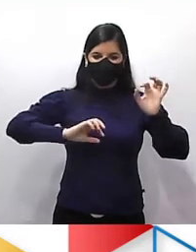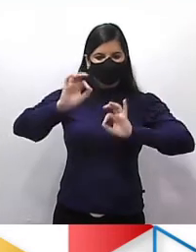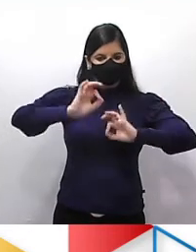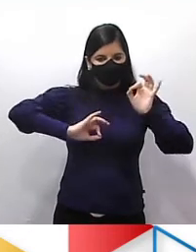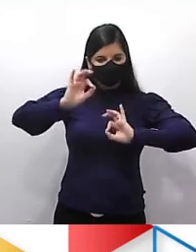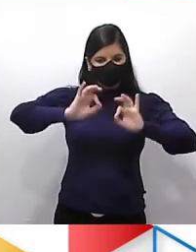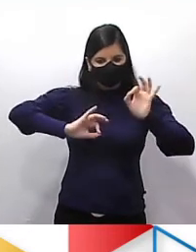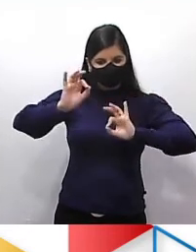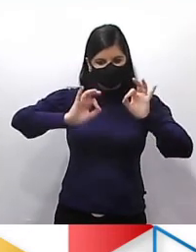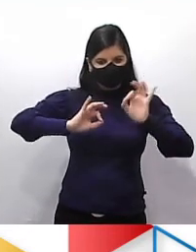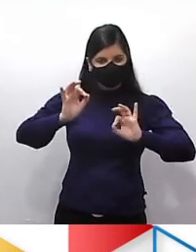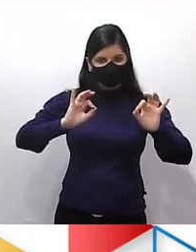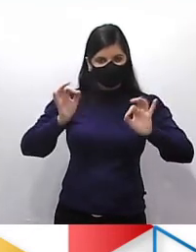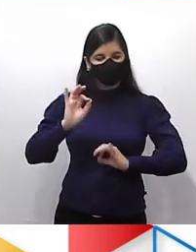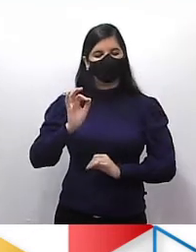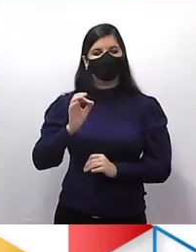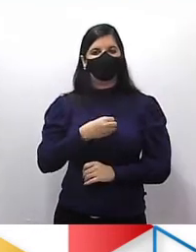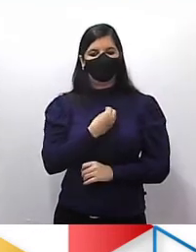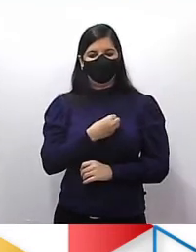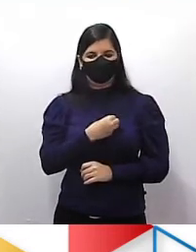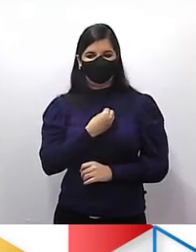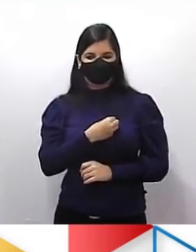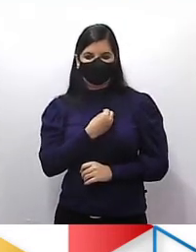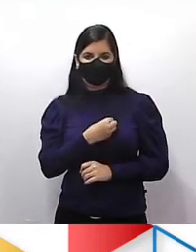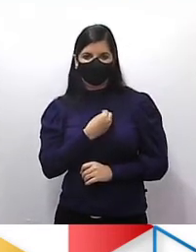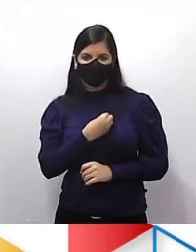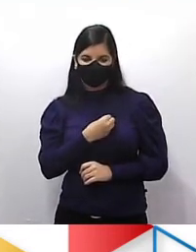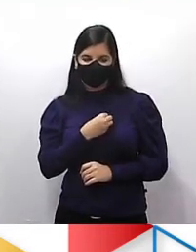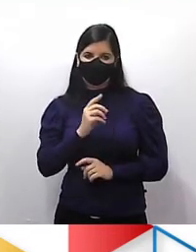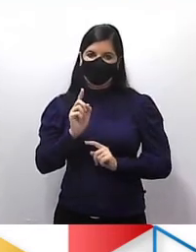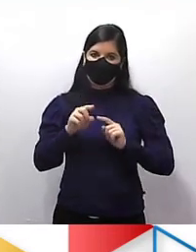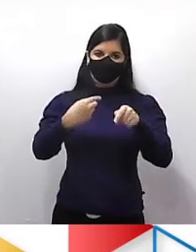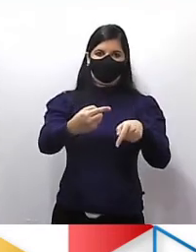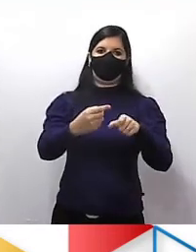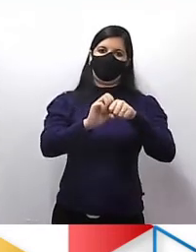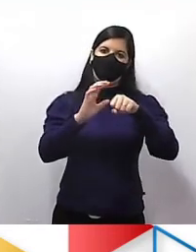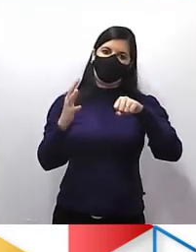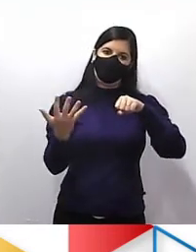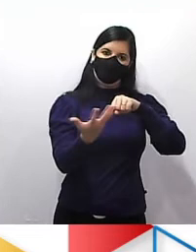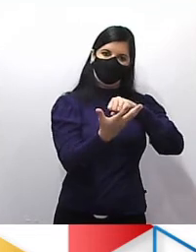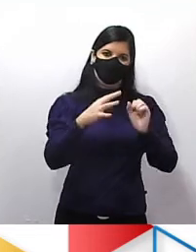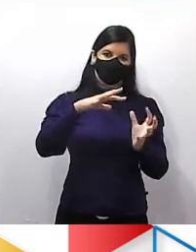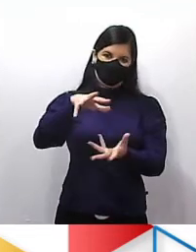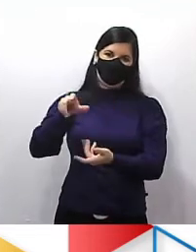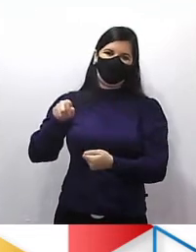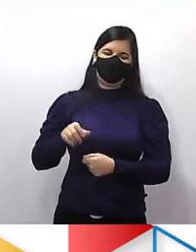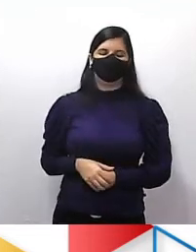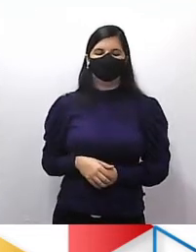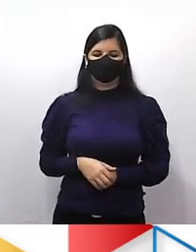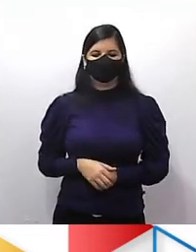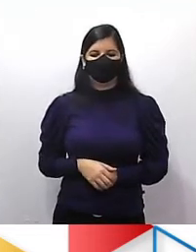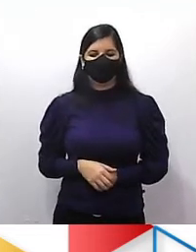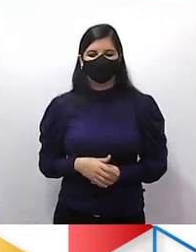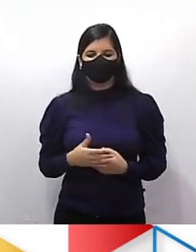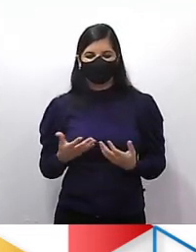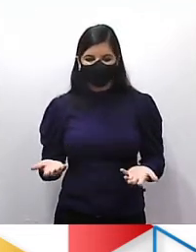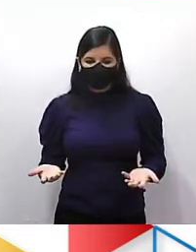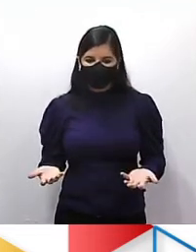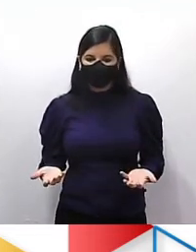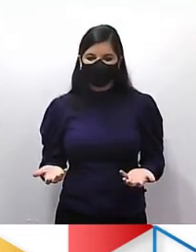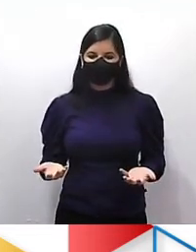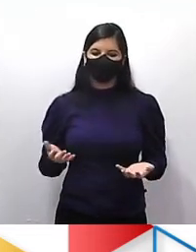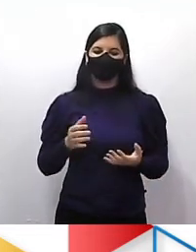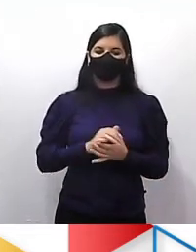life after or post the pandemic. A gente vai planejar a vida depois desse período de pandemia. What are